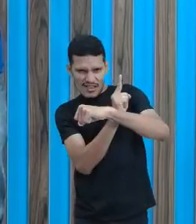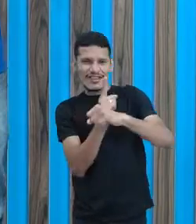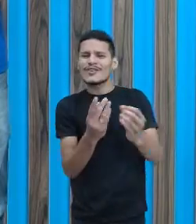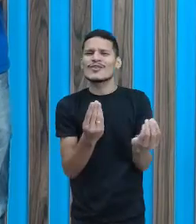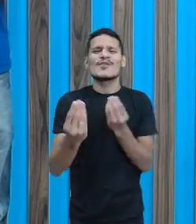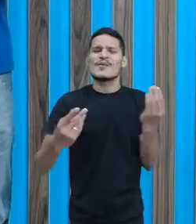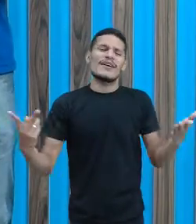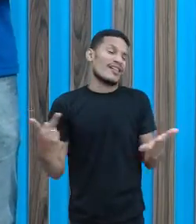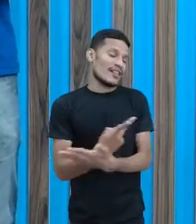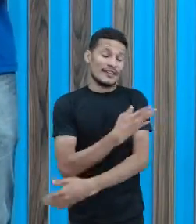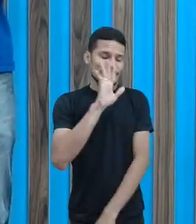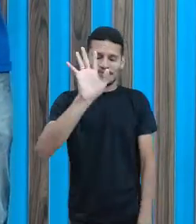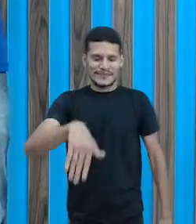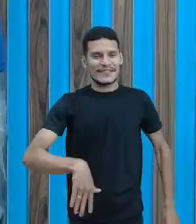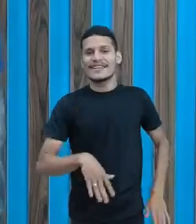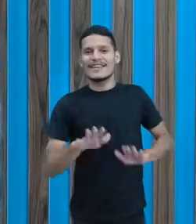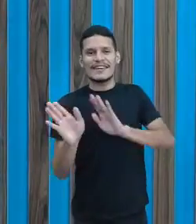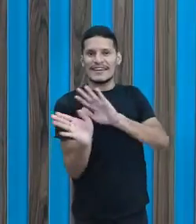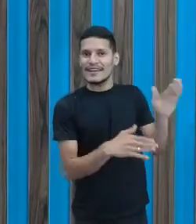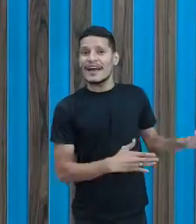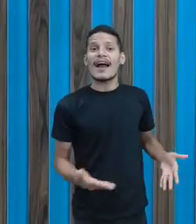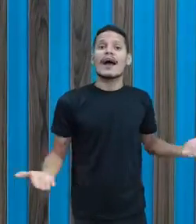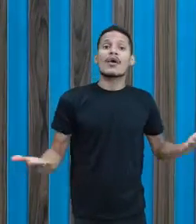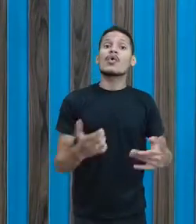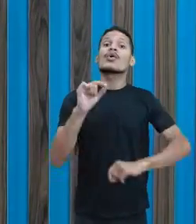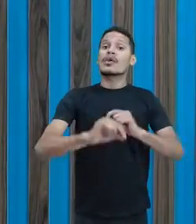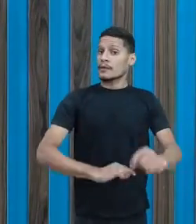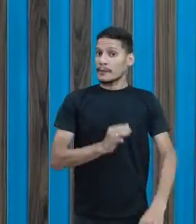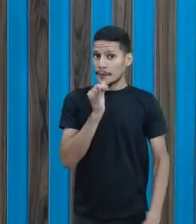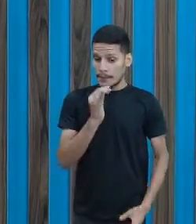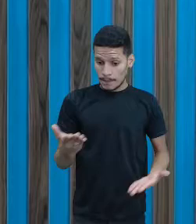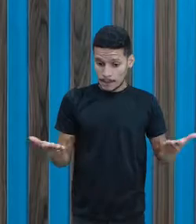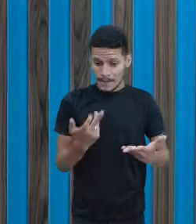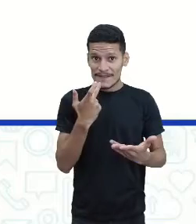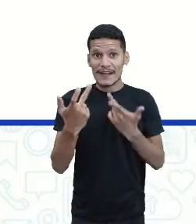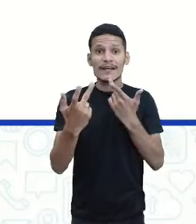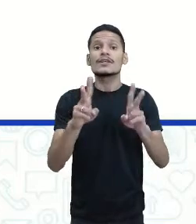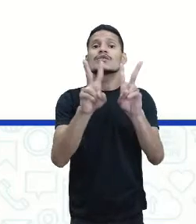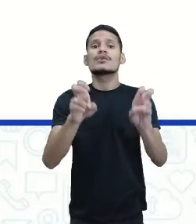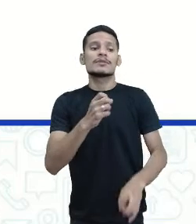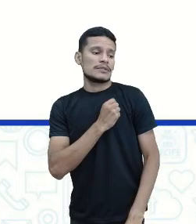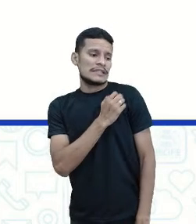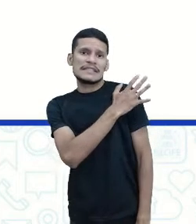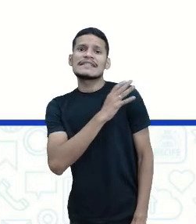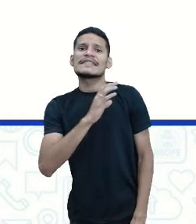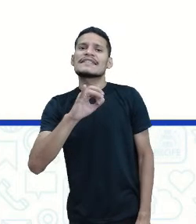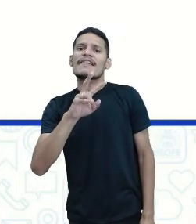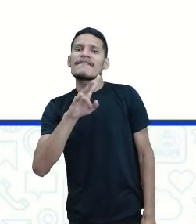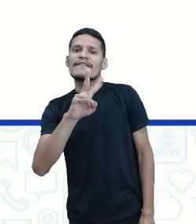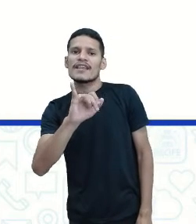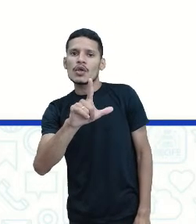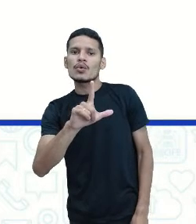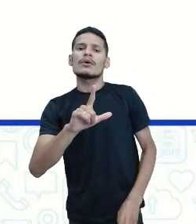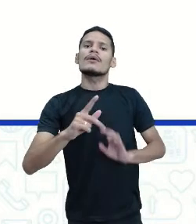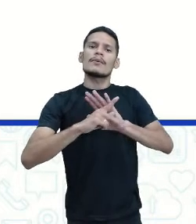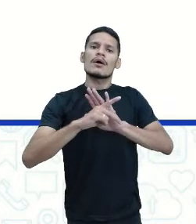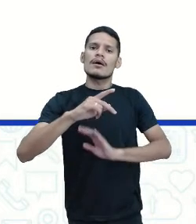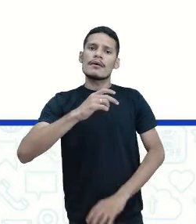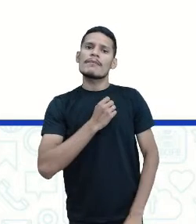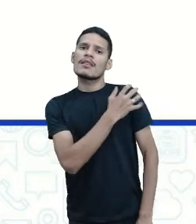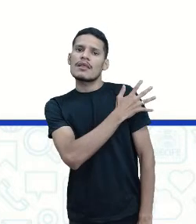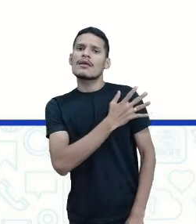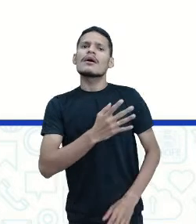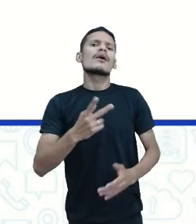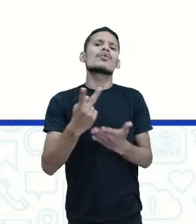desse jeito não pode. Bom, vamos embora, né, gente? Vejam só. Quando a gente fala sobre ditadura civil-militar, a gente tem aqui, primeiro, algumas questões